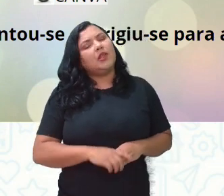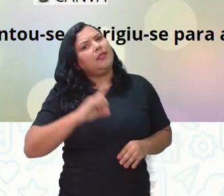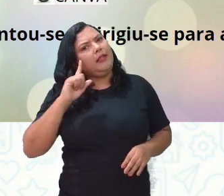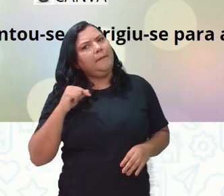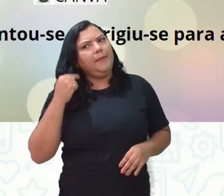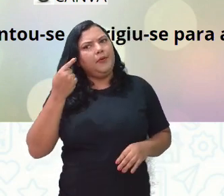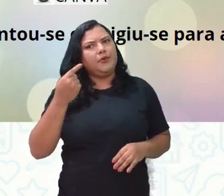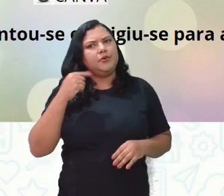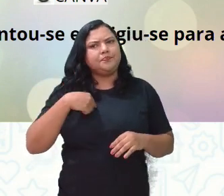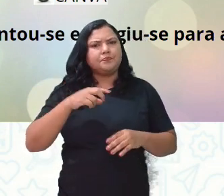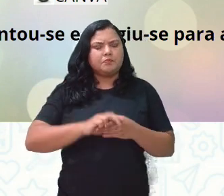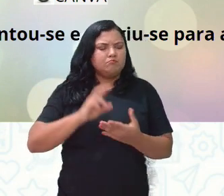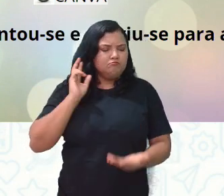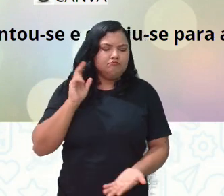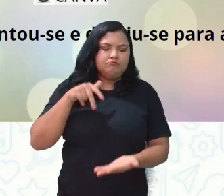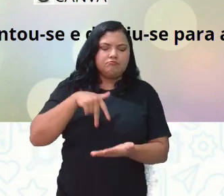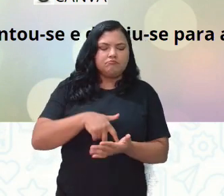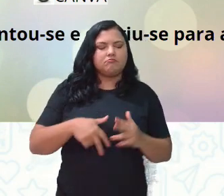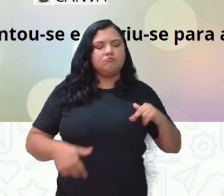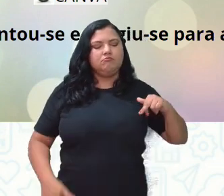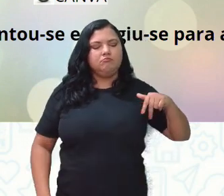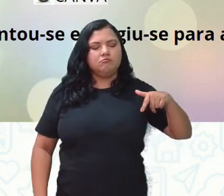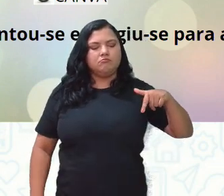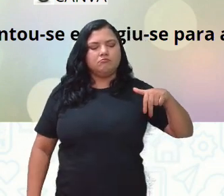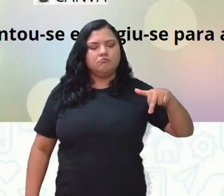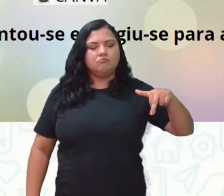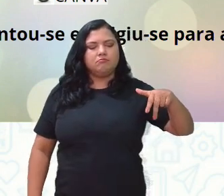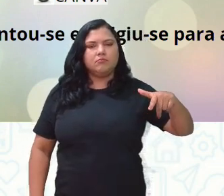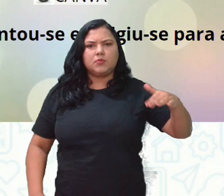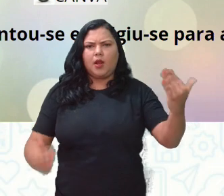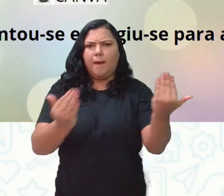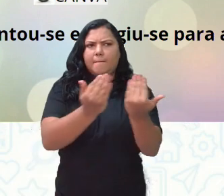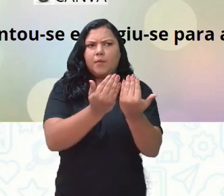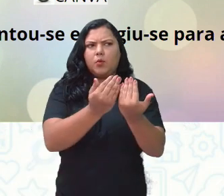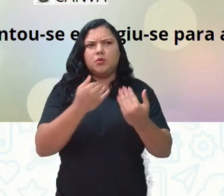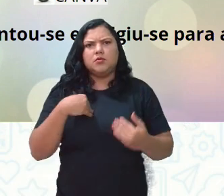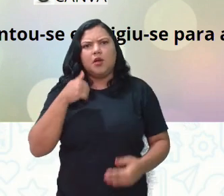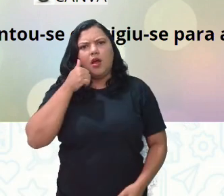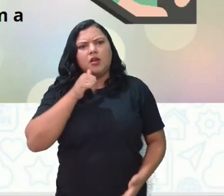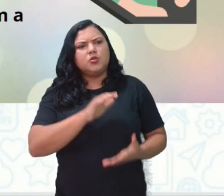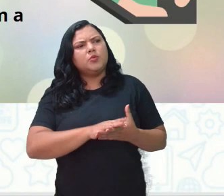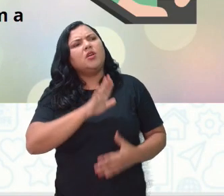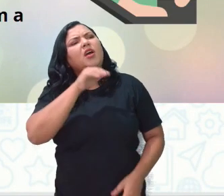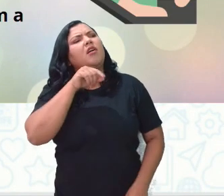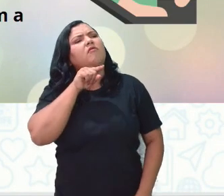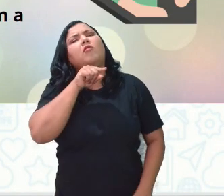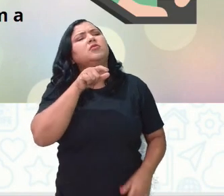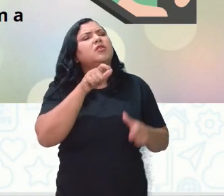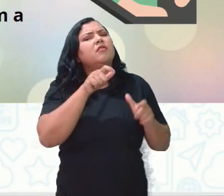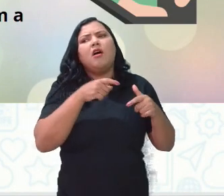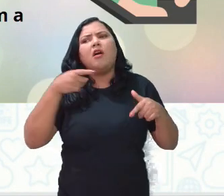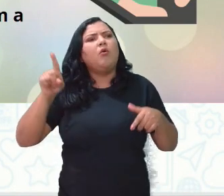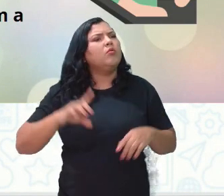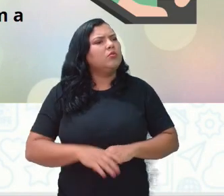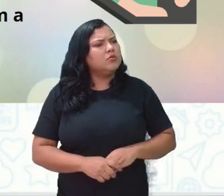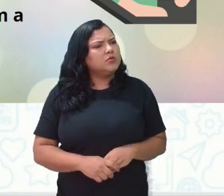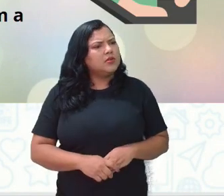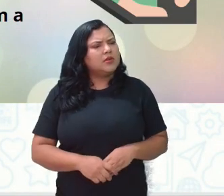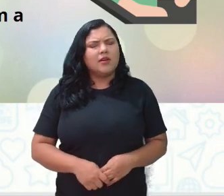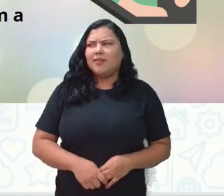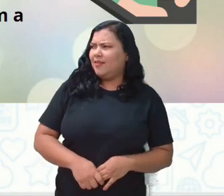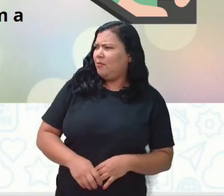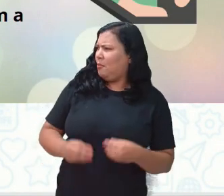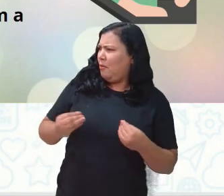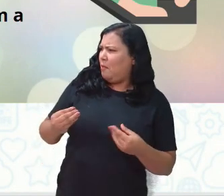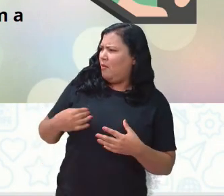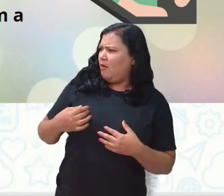hora, levantou-se e dirigiu-se para a porta. A mulher o interpelou. "Aonde é que você vai?" "Como aonde é que eu